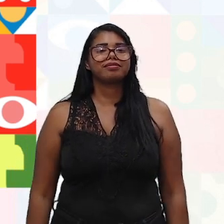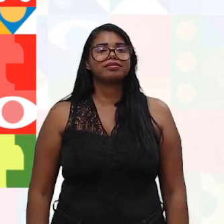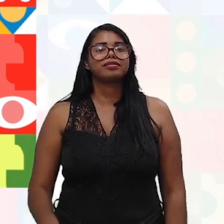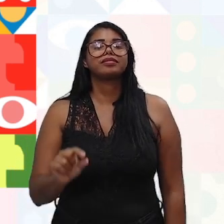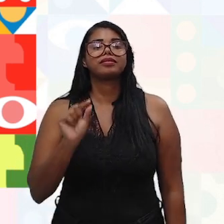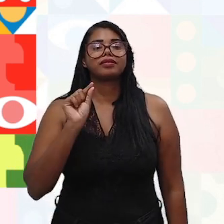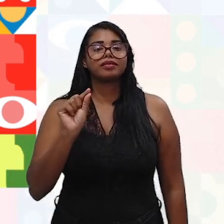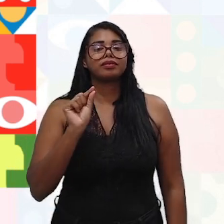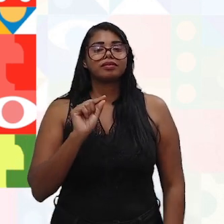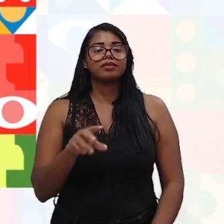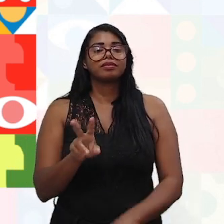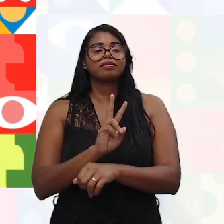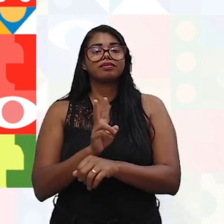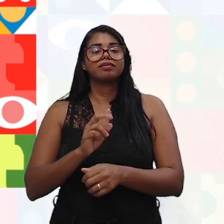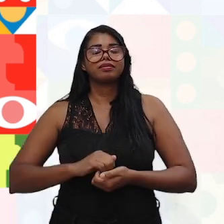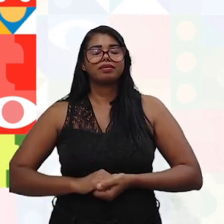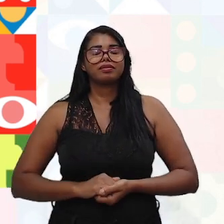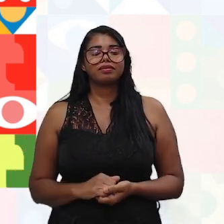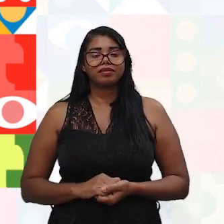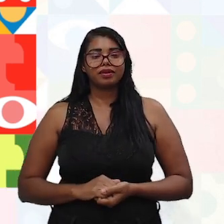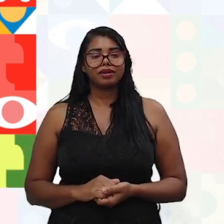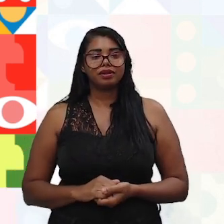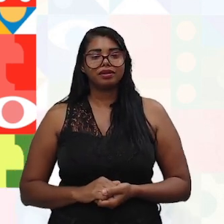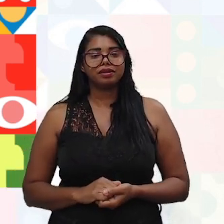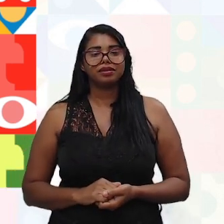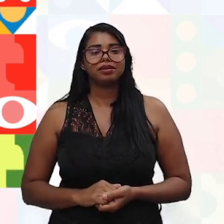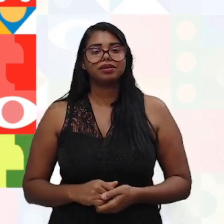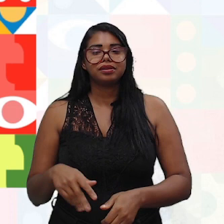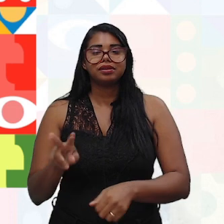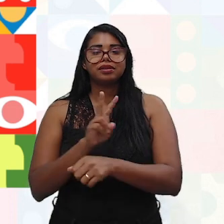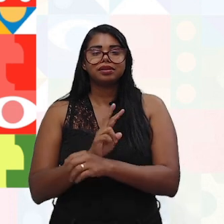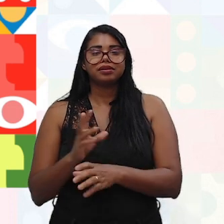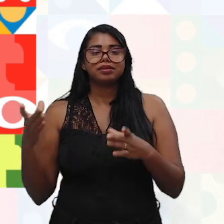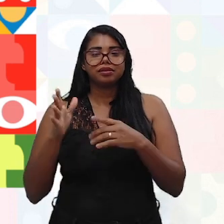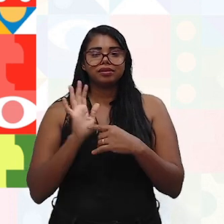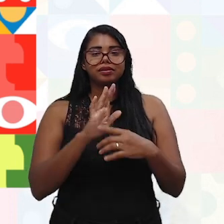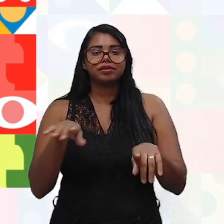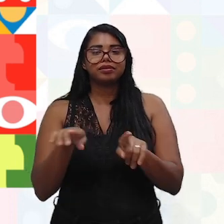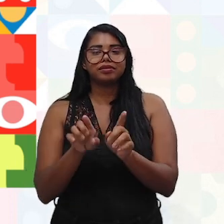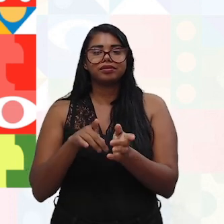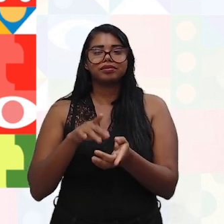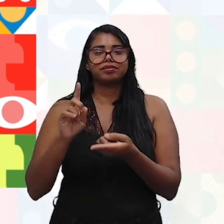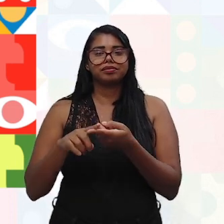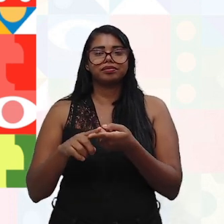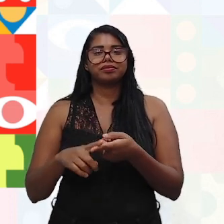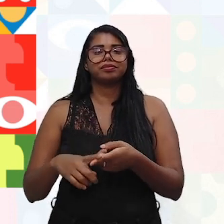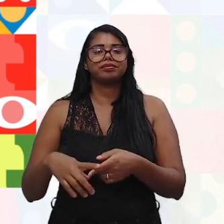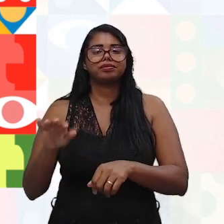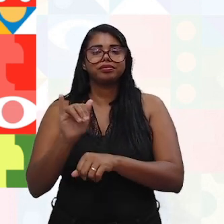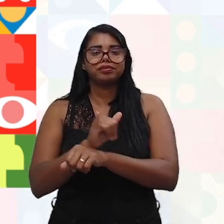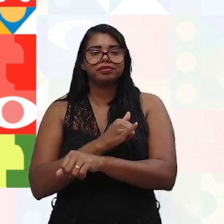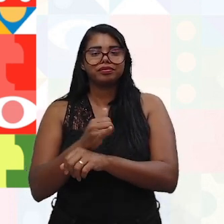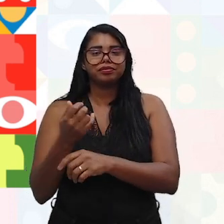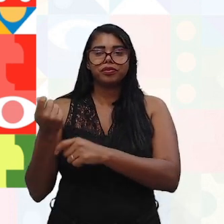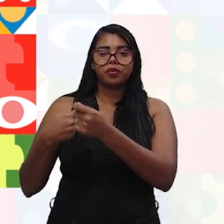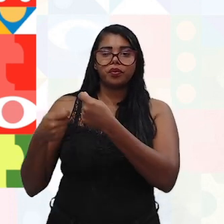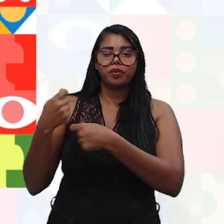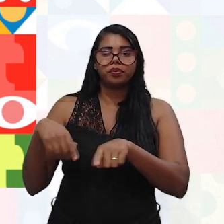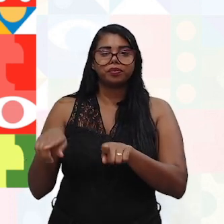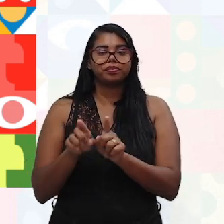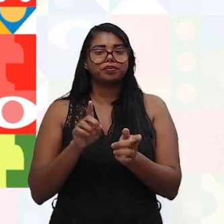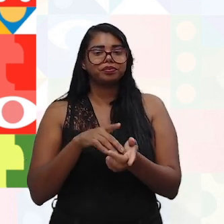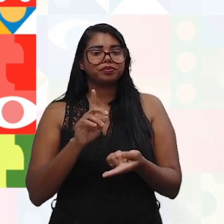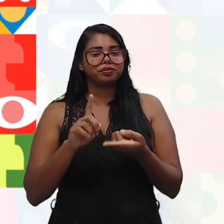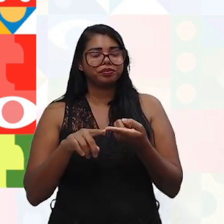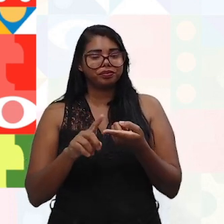então, preservação? Preservação, ele é um conjunto de medidas e estratégias de ordem administrativa. Então, assim,